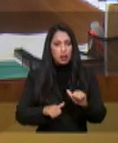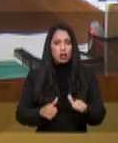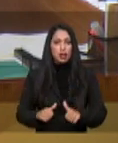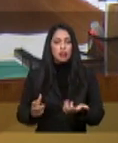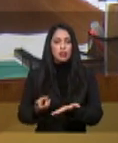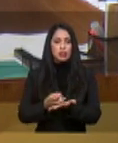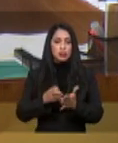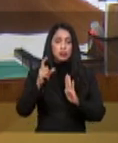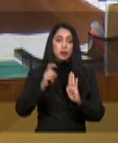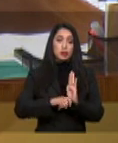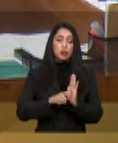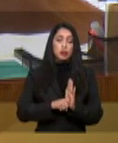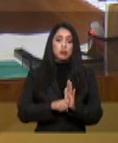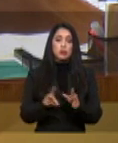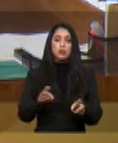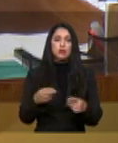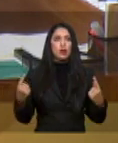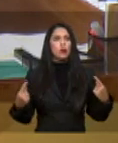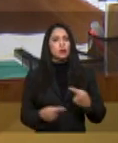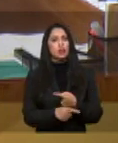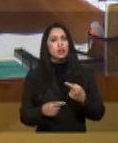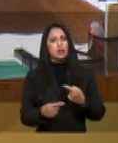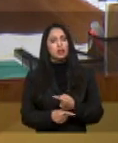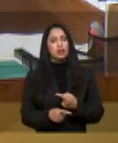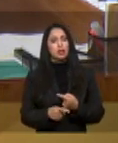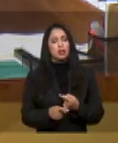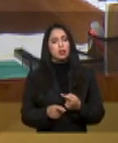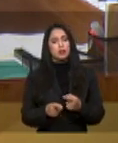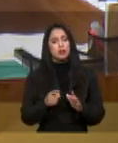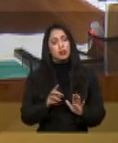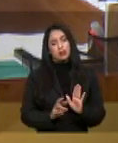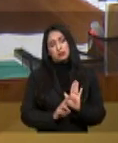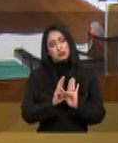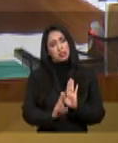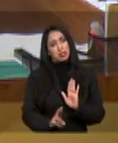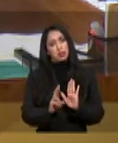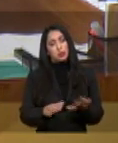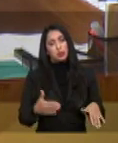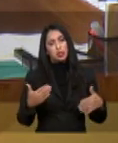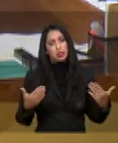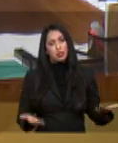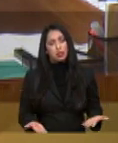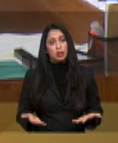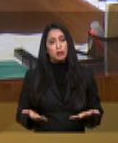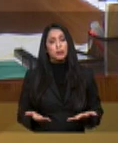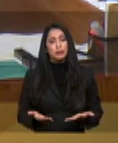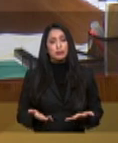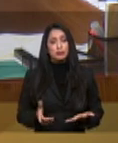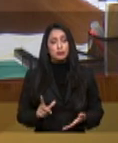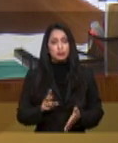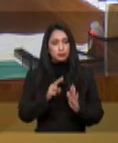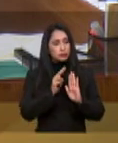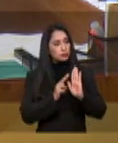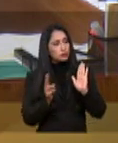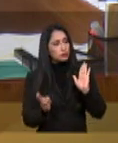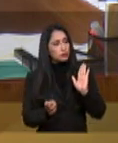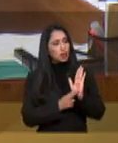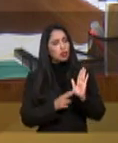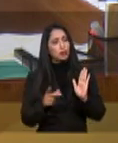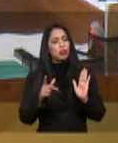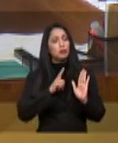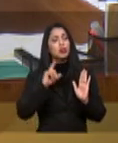implicar, per si, contrariedade a tal diretriz. Ora, para além da economicidade envolvida, a norma em questão